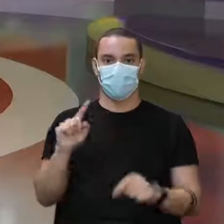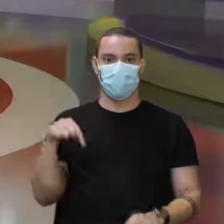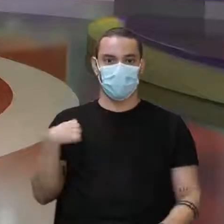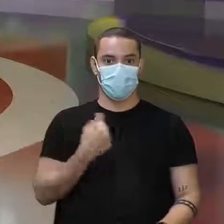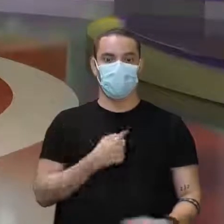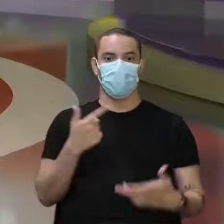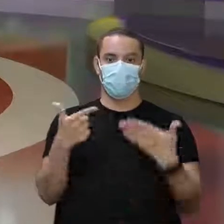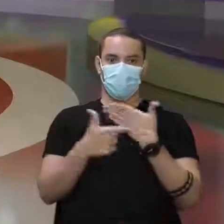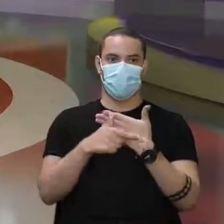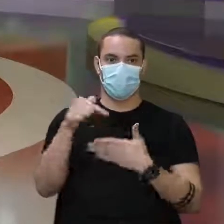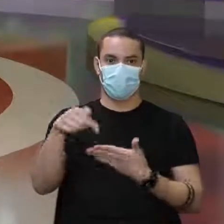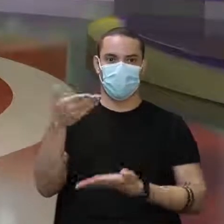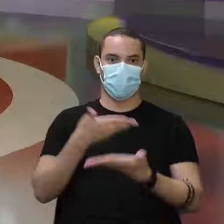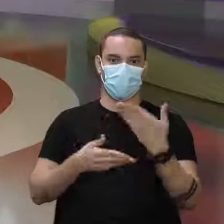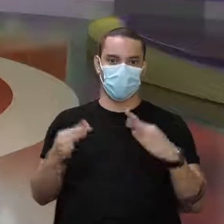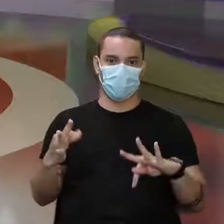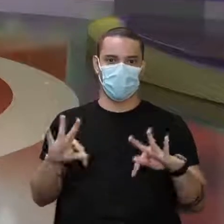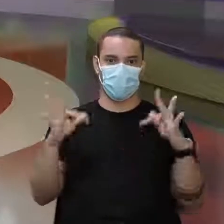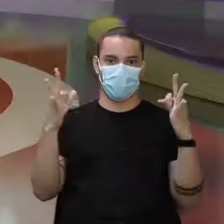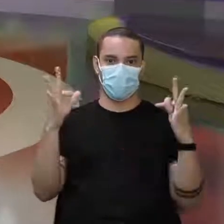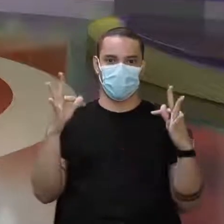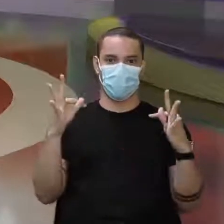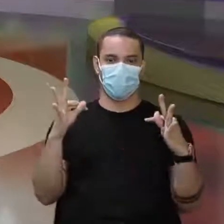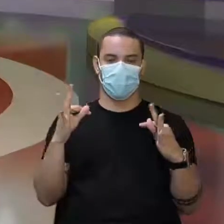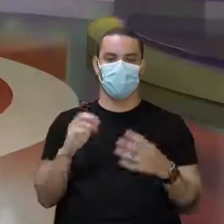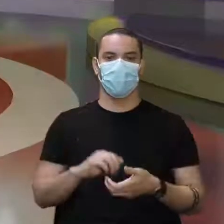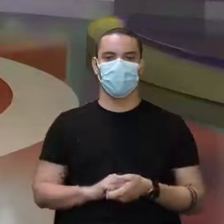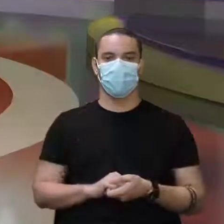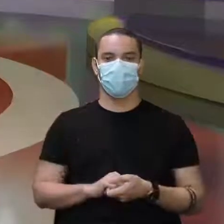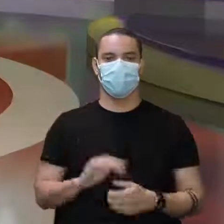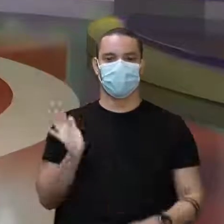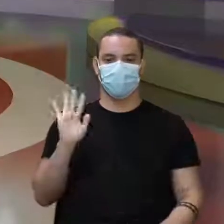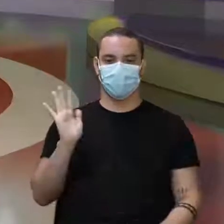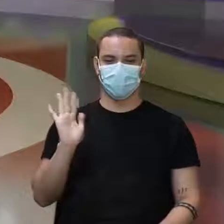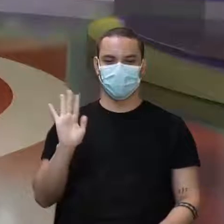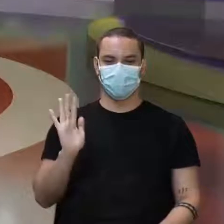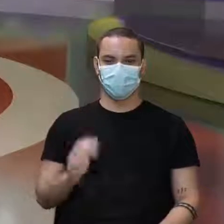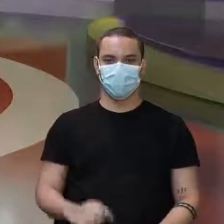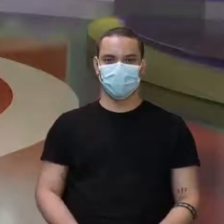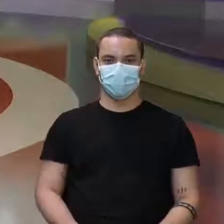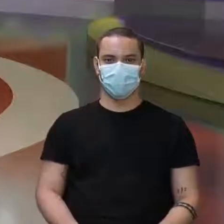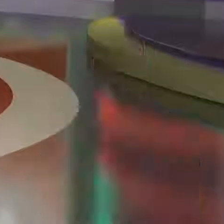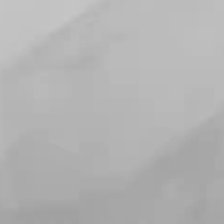função aqui na mediação tecnológica. See you then. Bye bye.